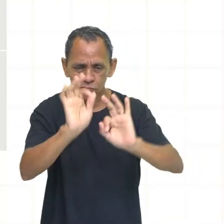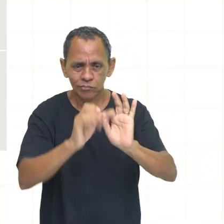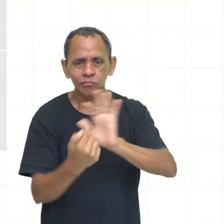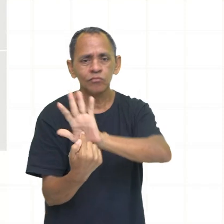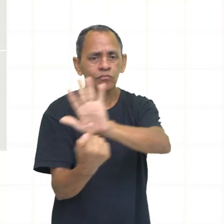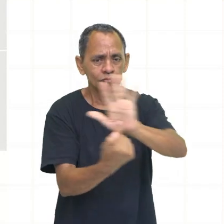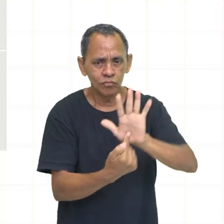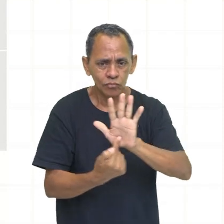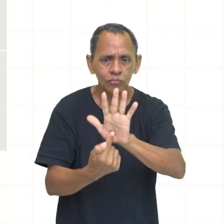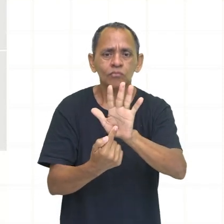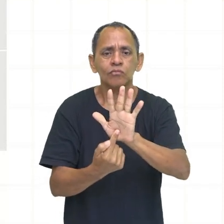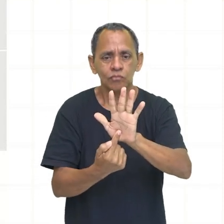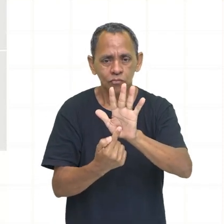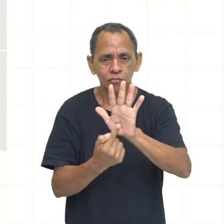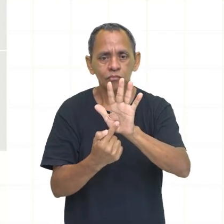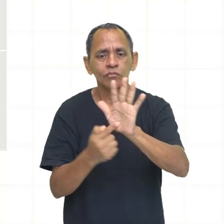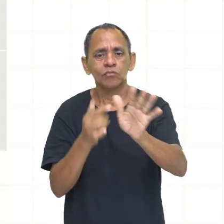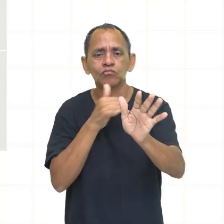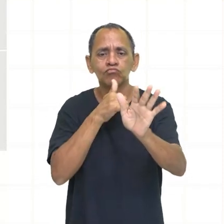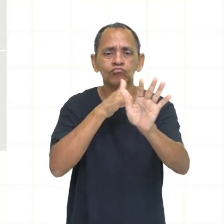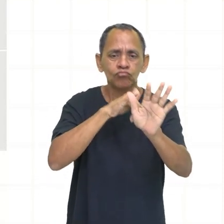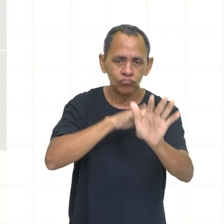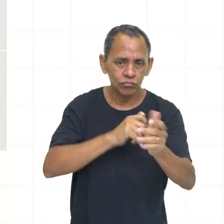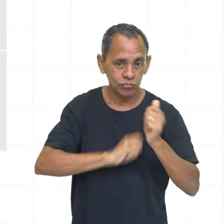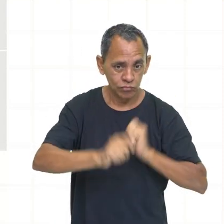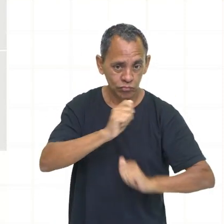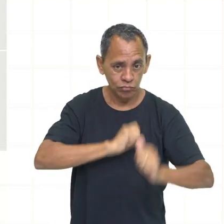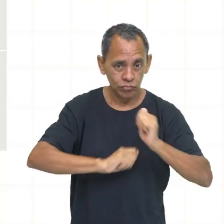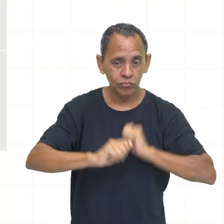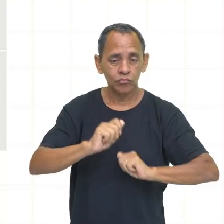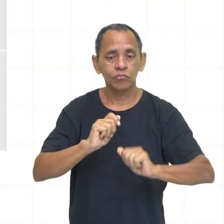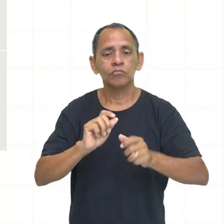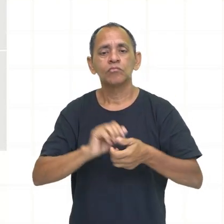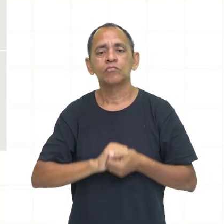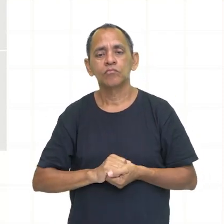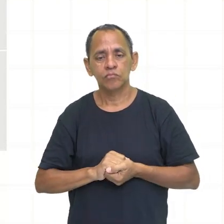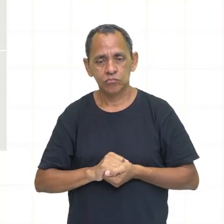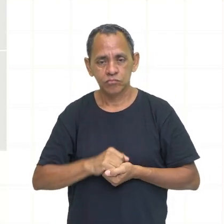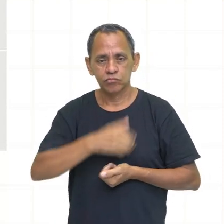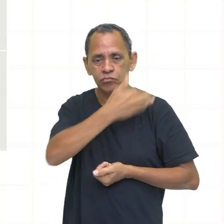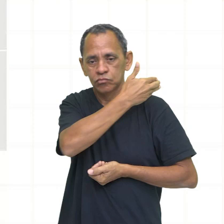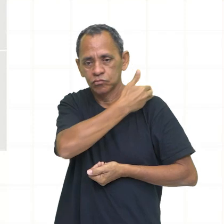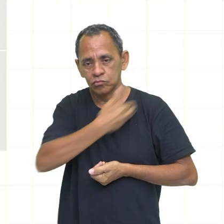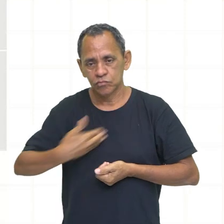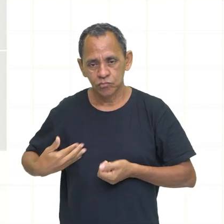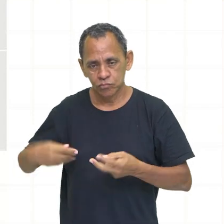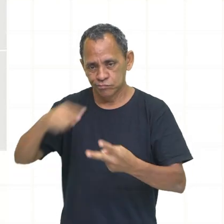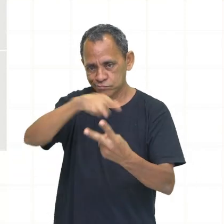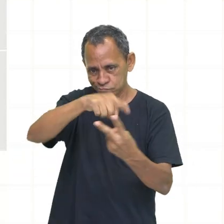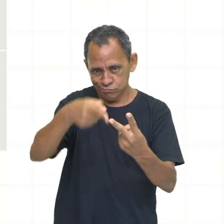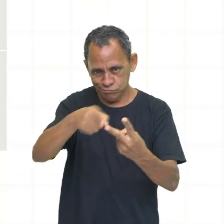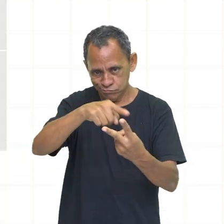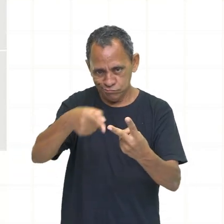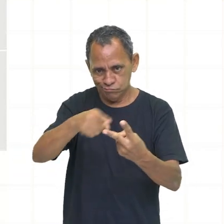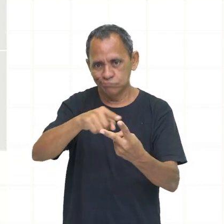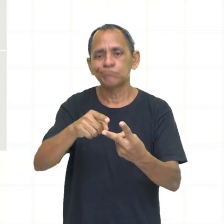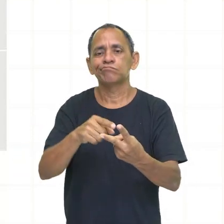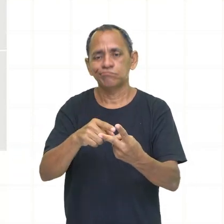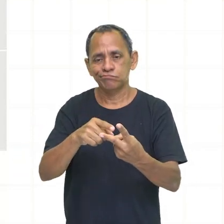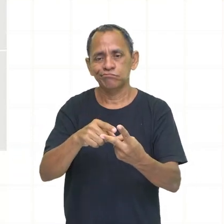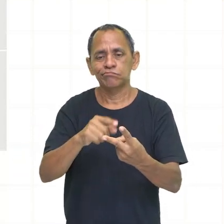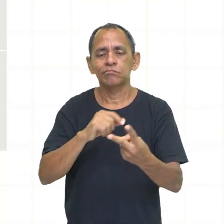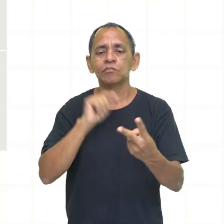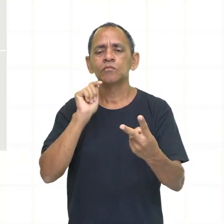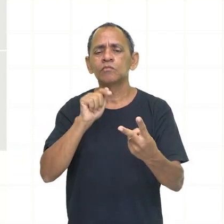para demonstrar a insatisfação com a administração tanto do Fonseca quanto do Floriano